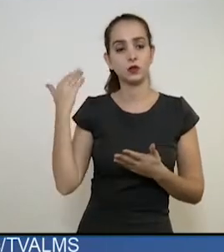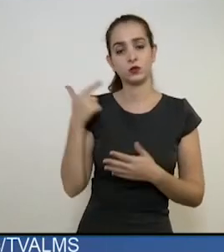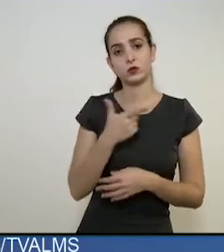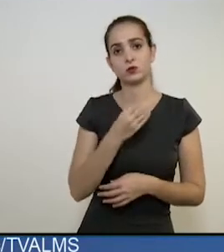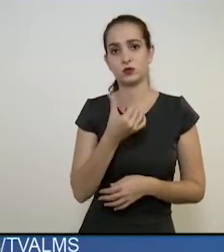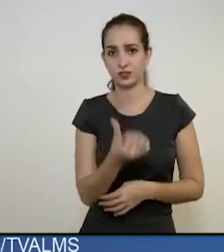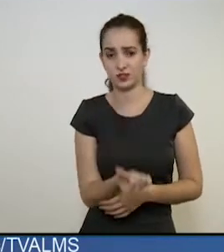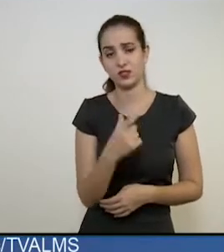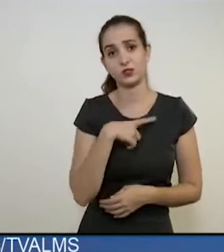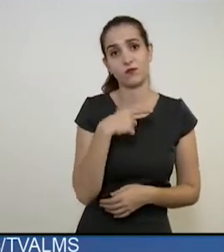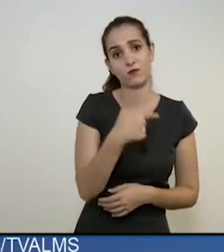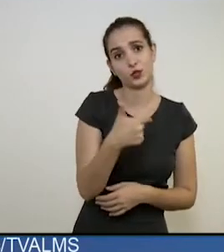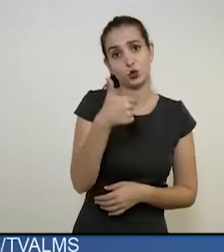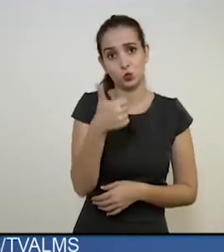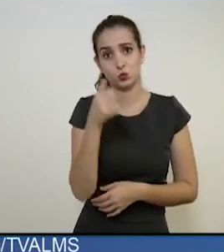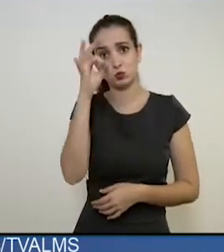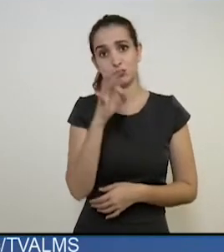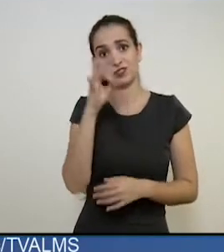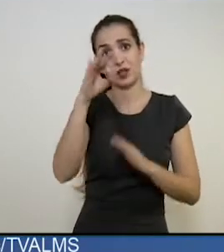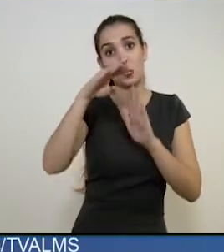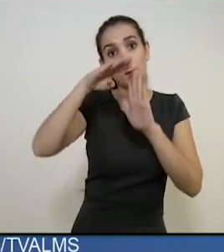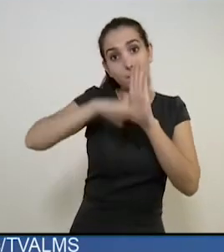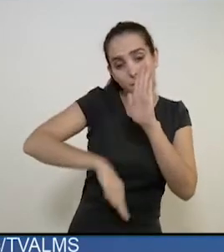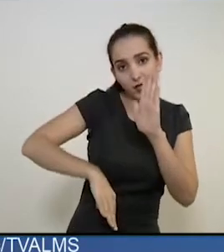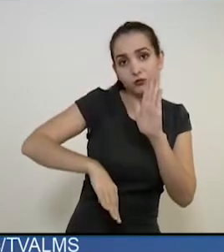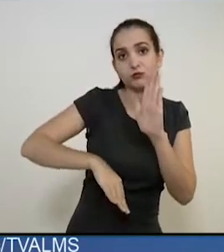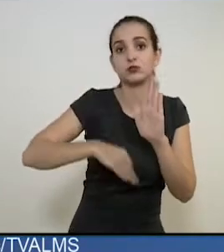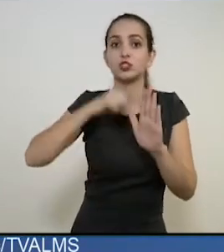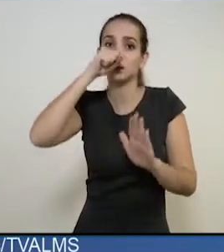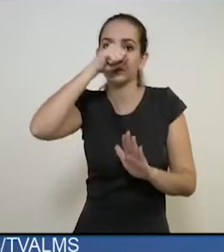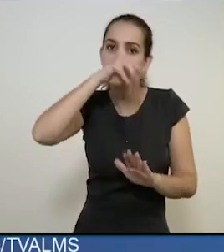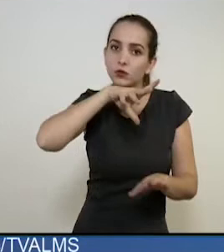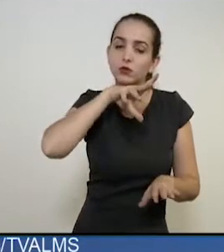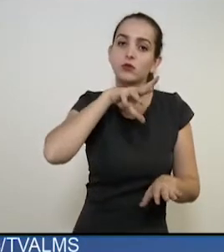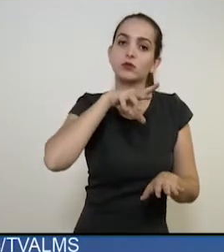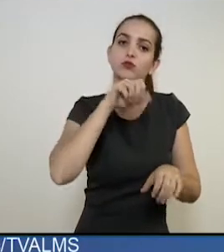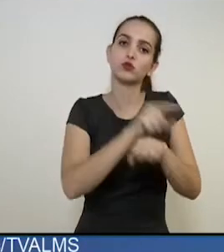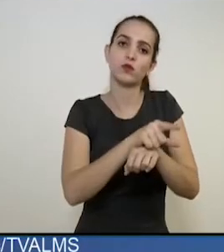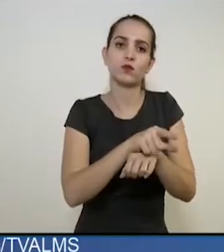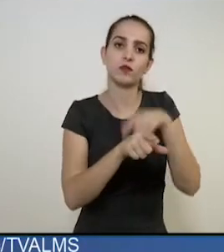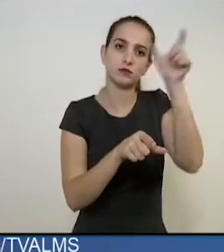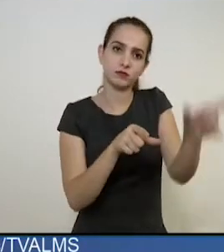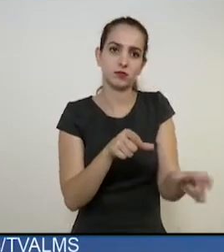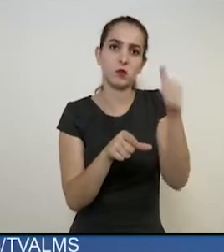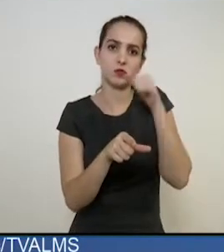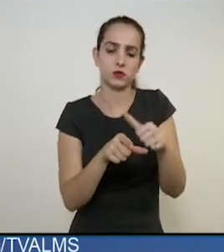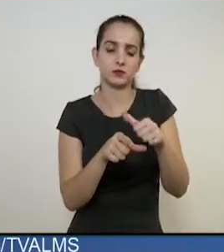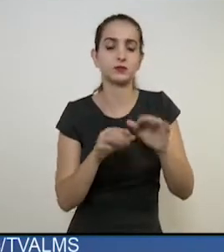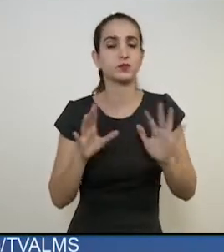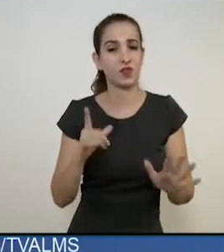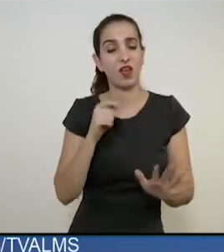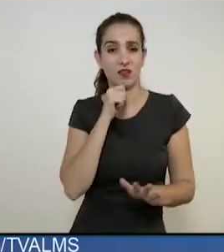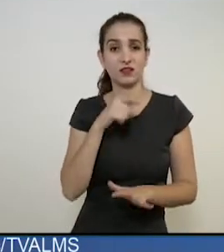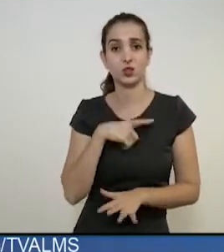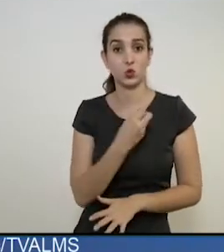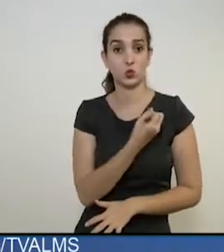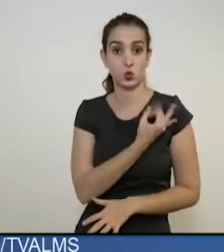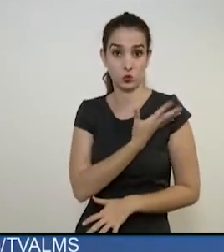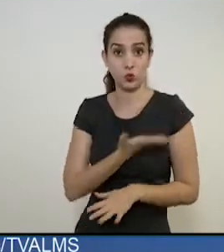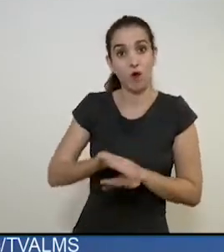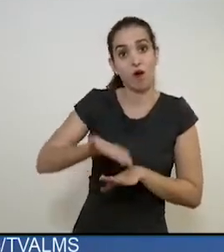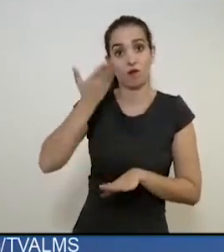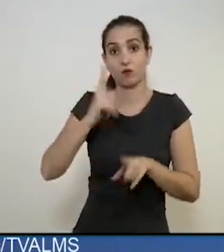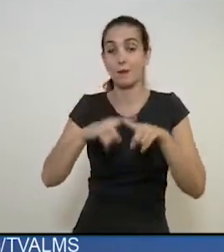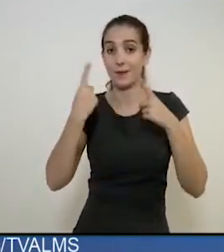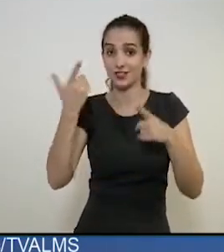2016, 21% de diminuição do feminicídio. Os números ainda são altos, mas eu acredito que o